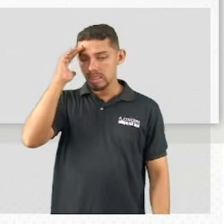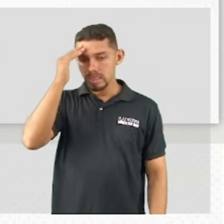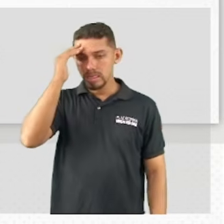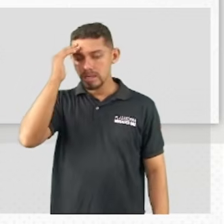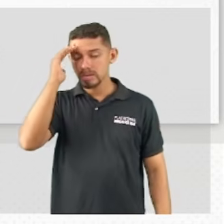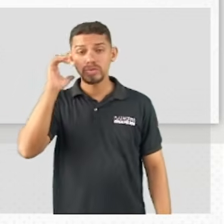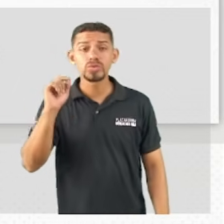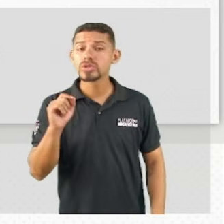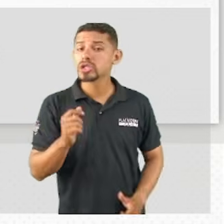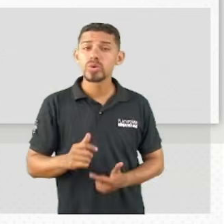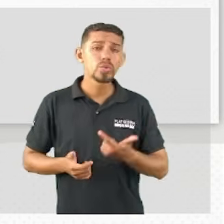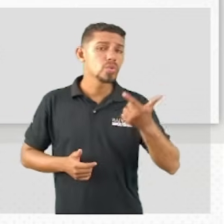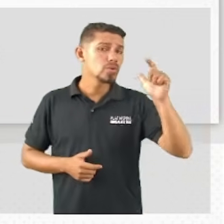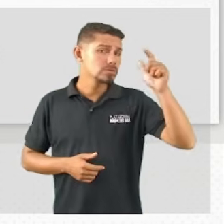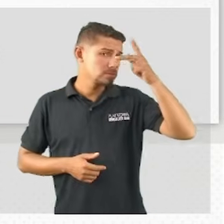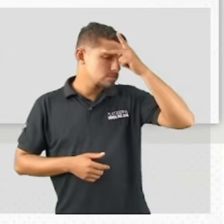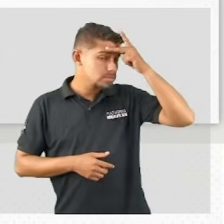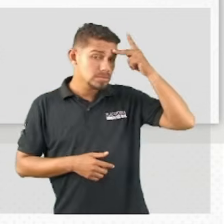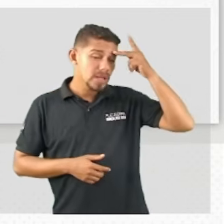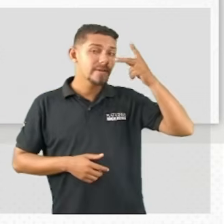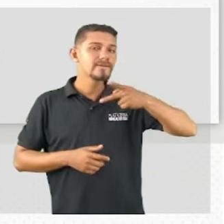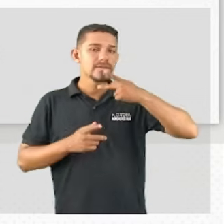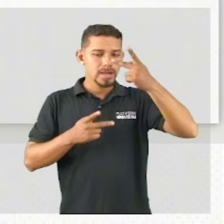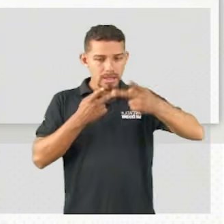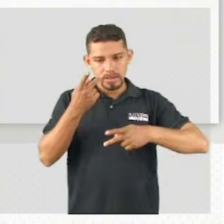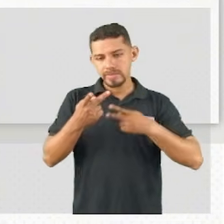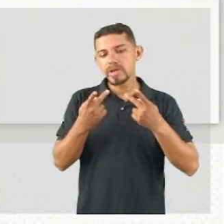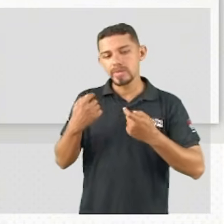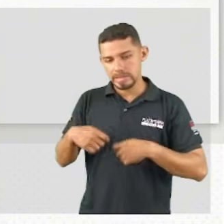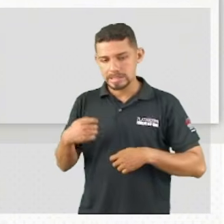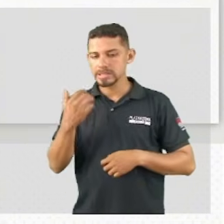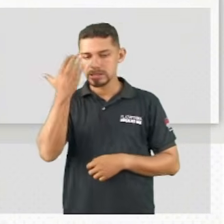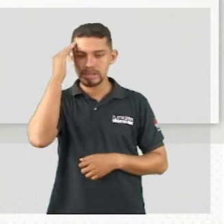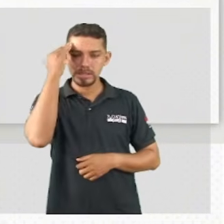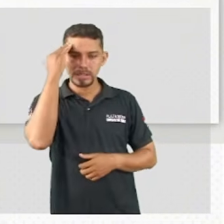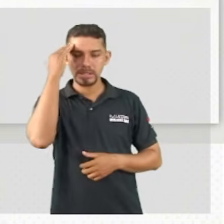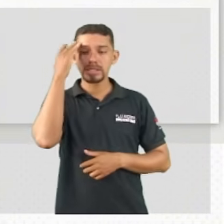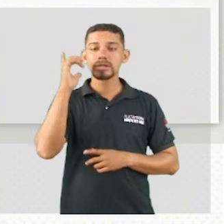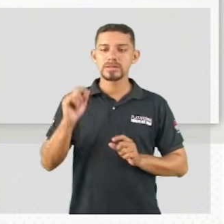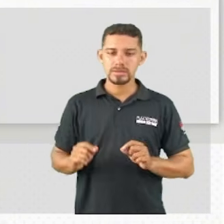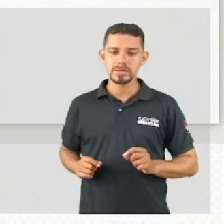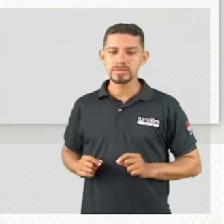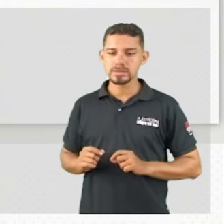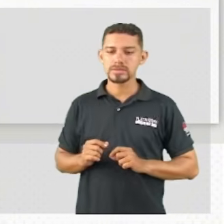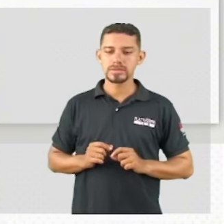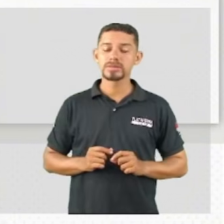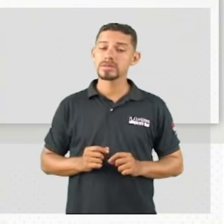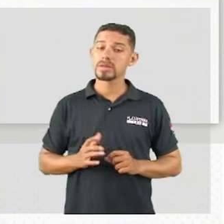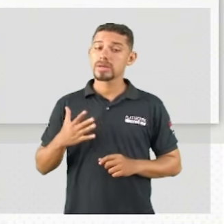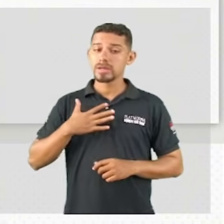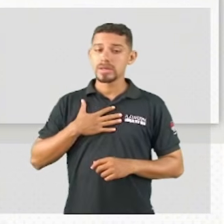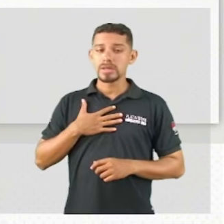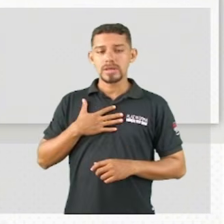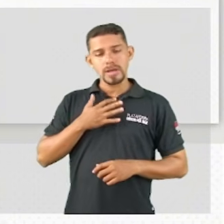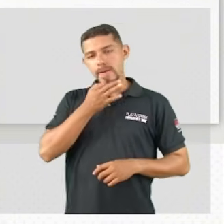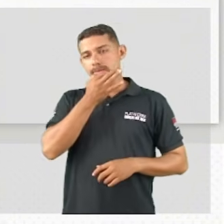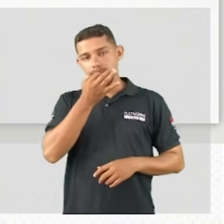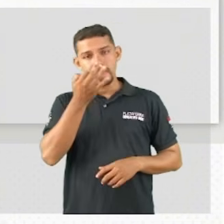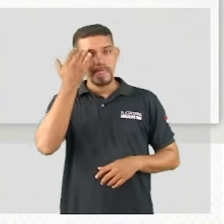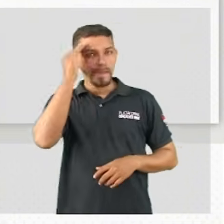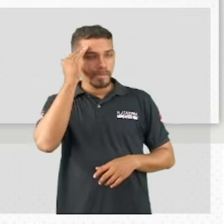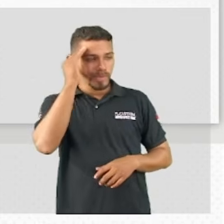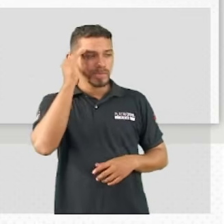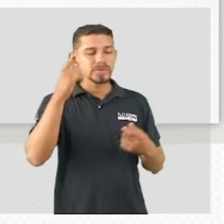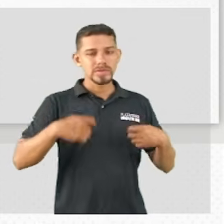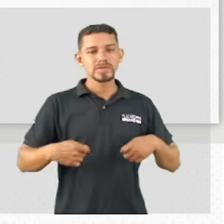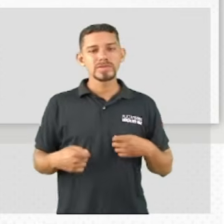entender o que os outros participantes dizem, né? Eu preciso entender, até para que eu contra-argumente, eu vou precisar entender o que a